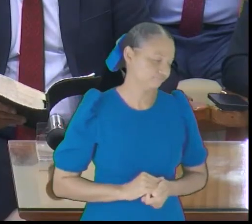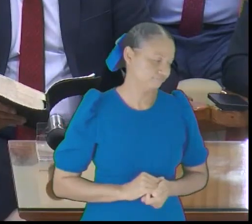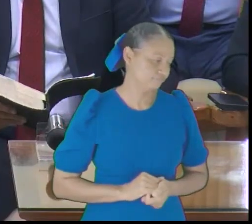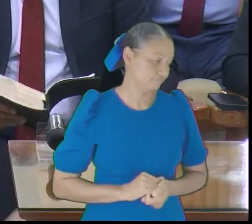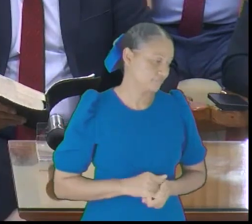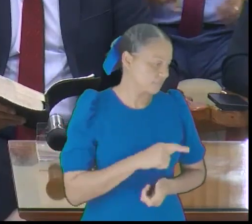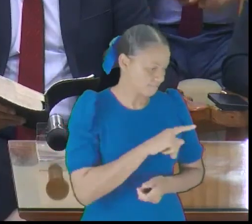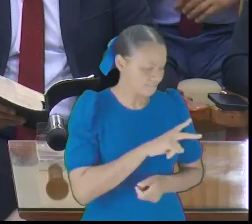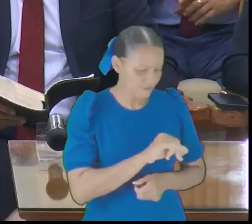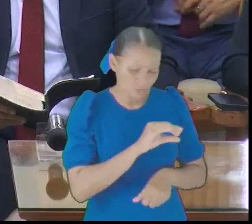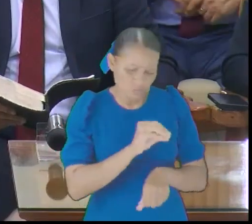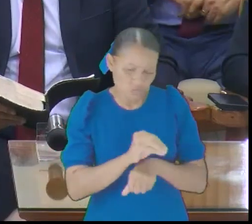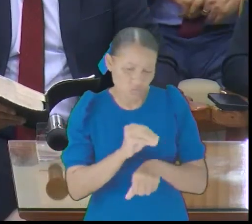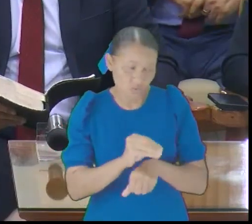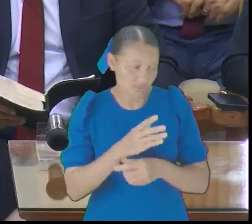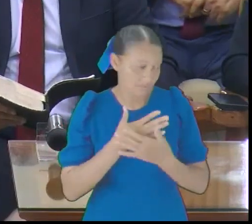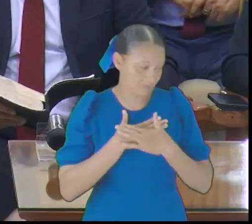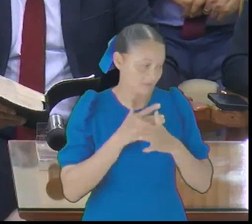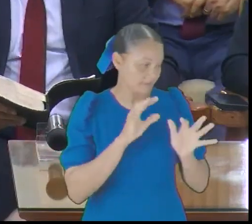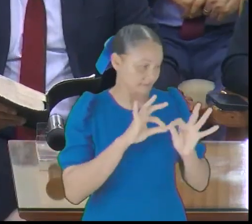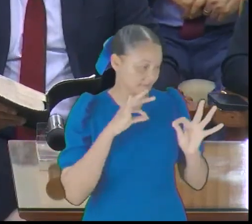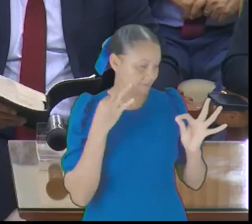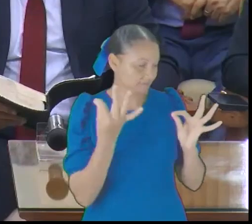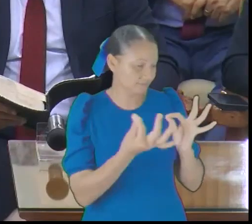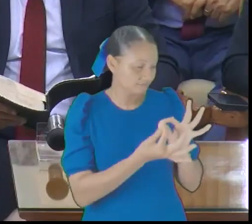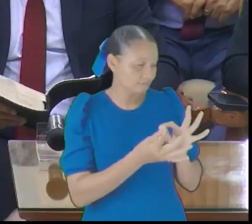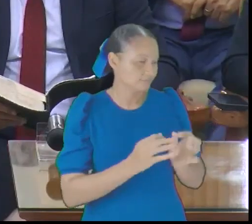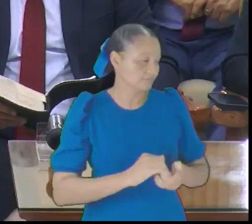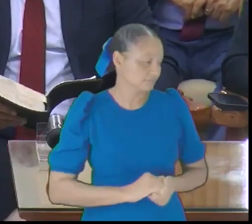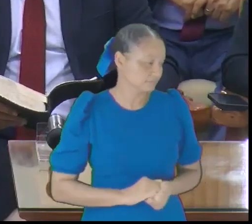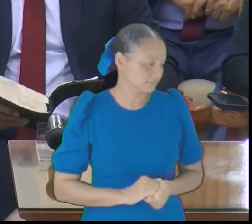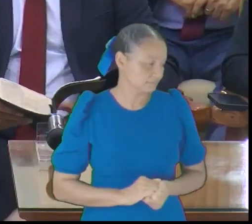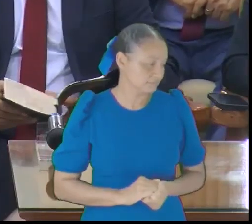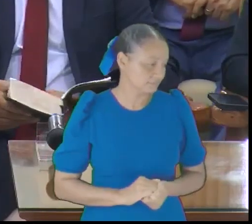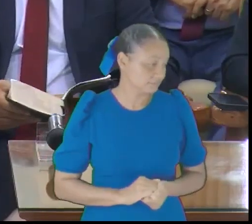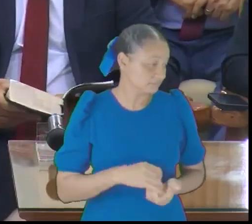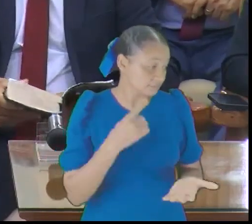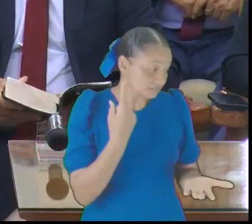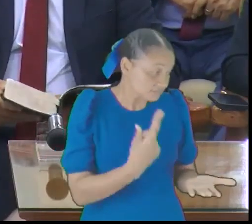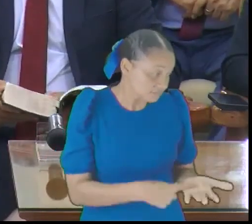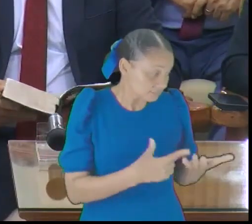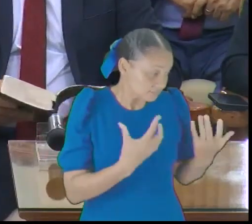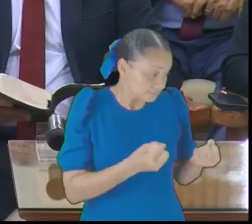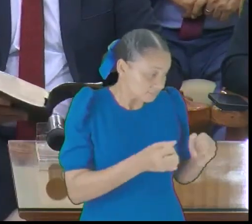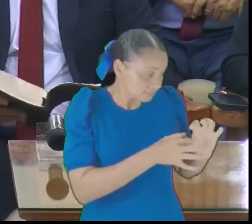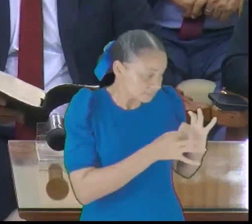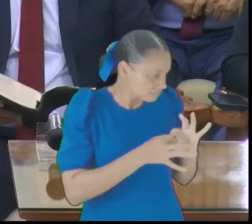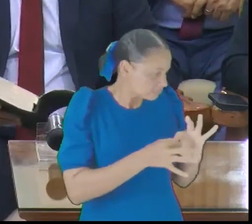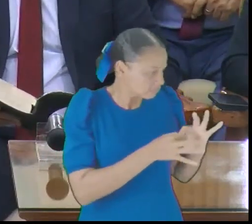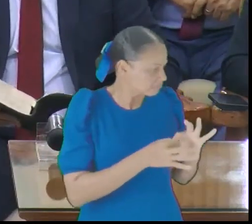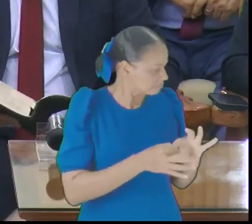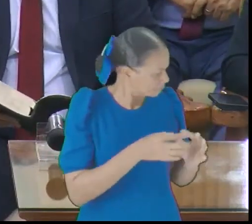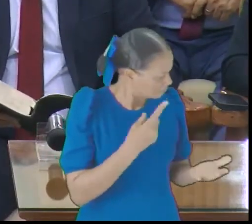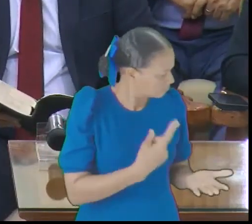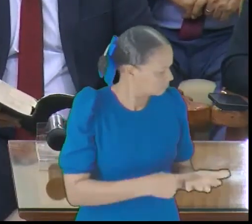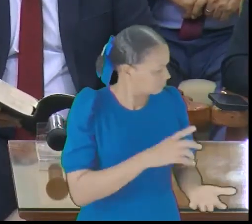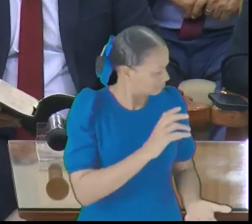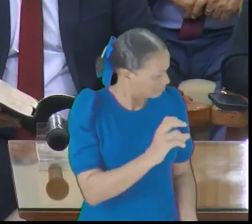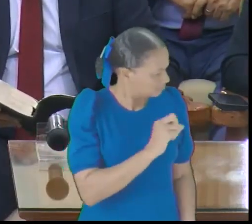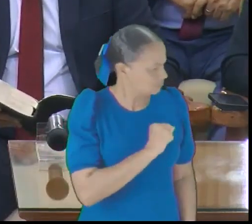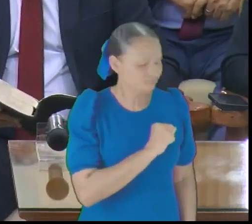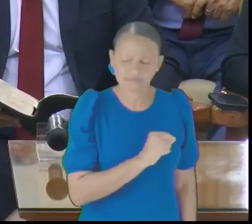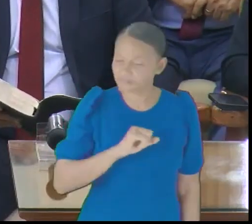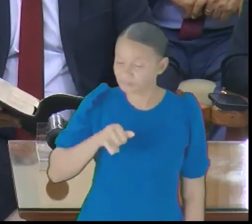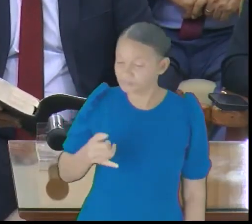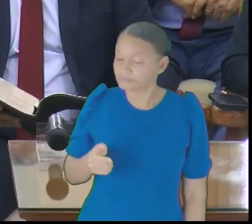Você vai cuidar dos meus parentes. Vamos fazer esta aliança, nós dois, vamos fazer essa aliança de amor.